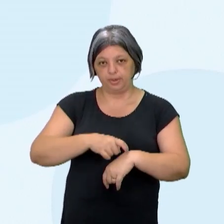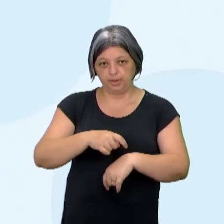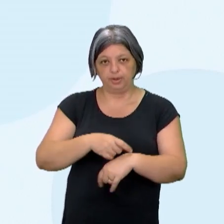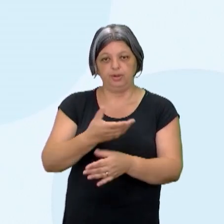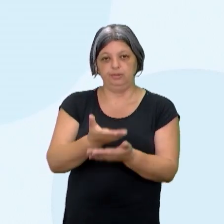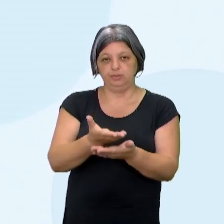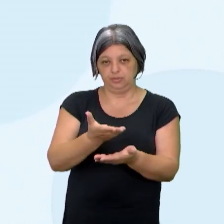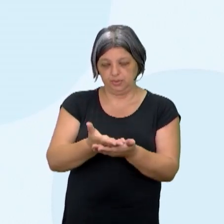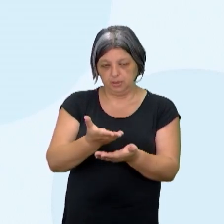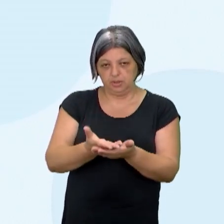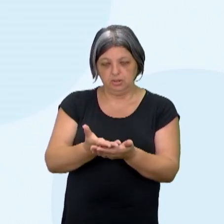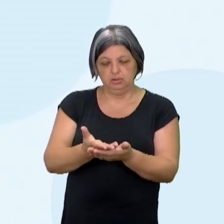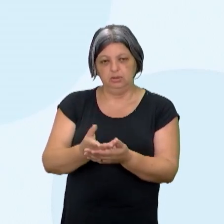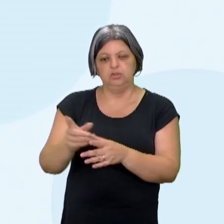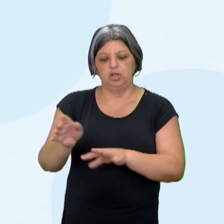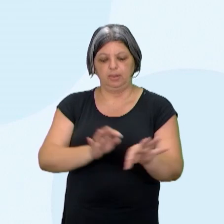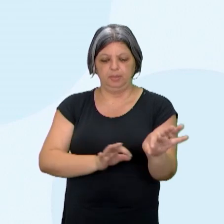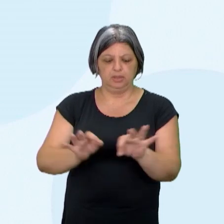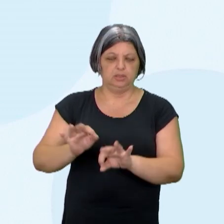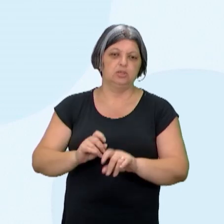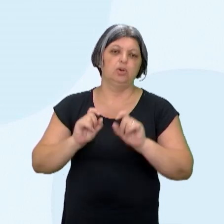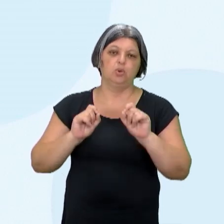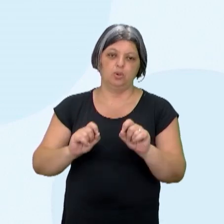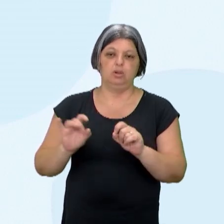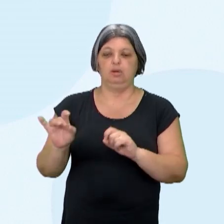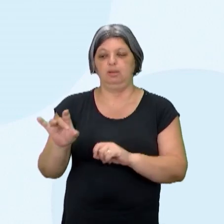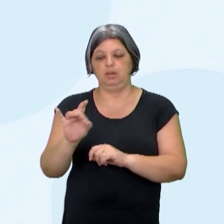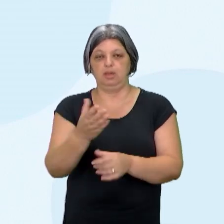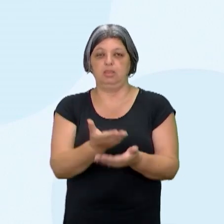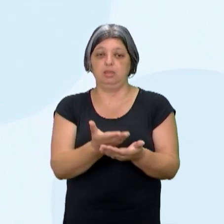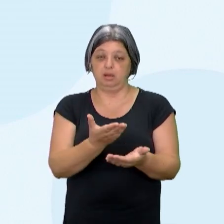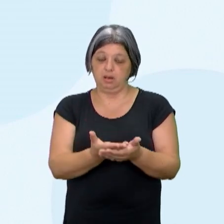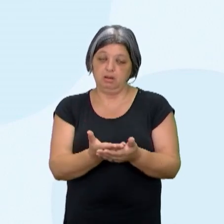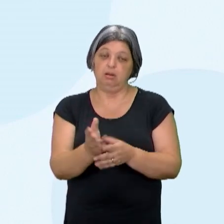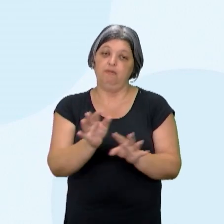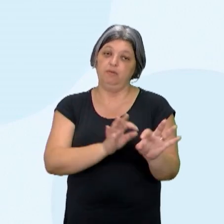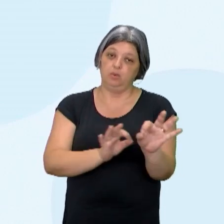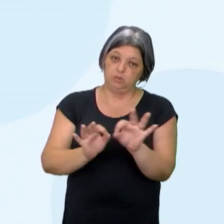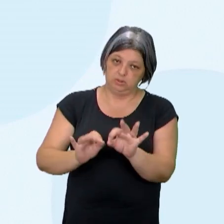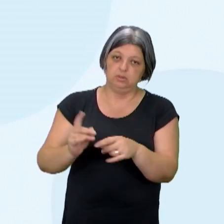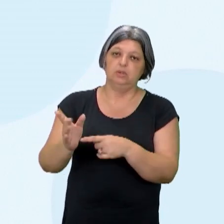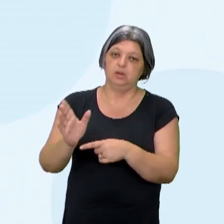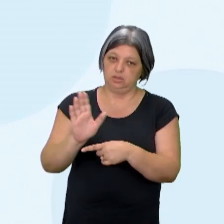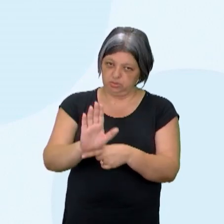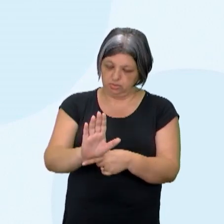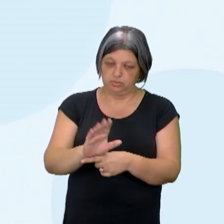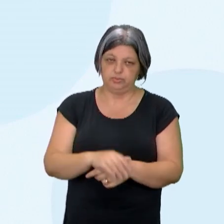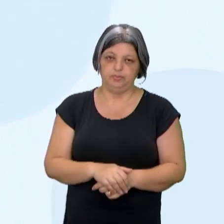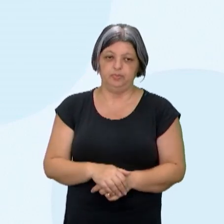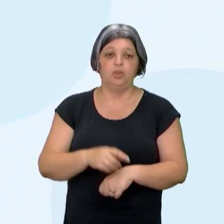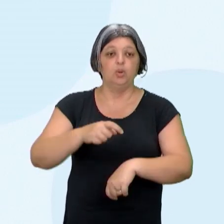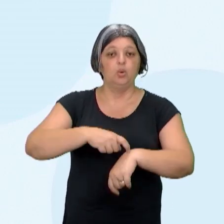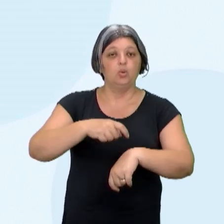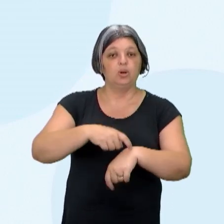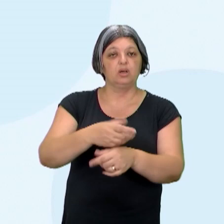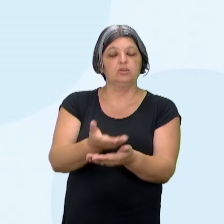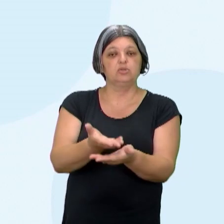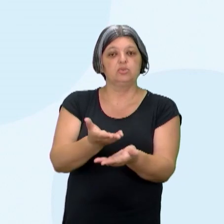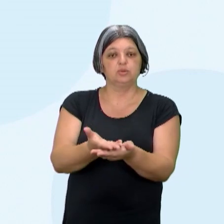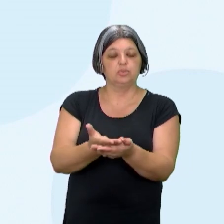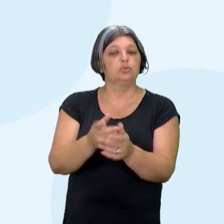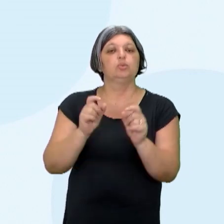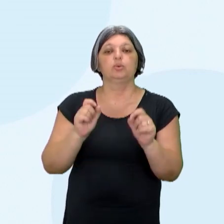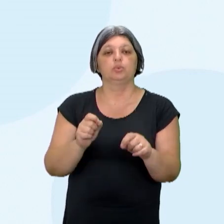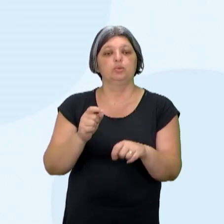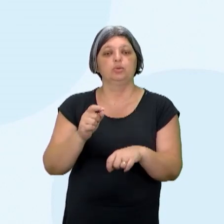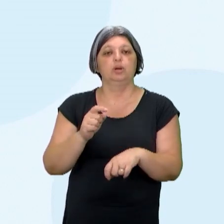Já planejar o que vai ser dado em cada aula. Então, ajuda bastante. O horário, né, de estudo, qual que